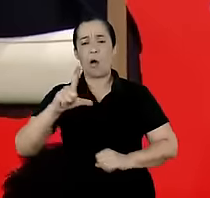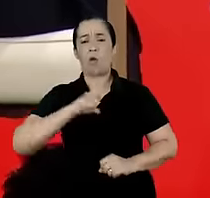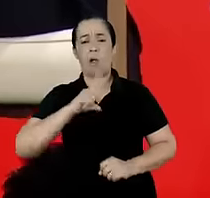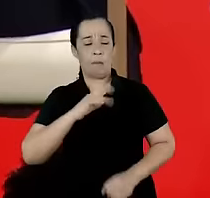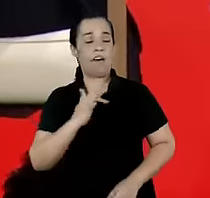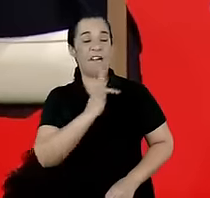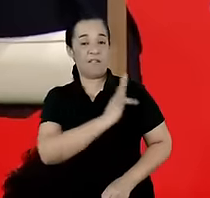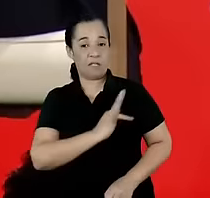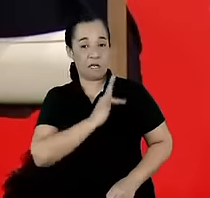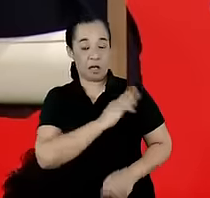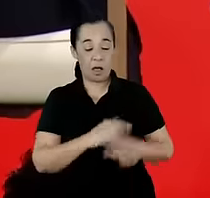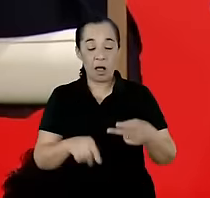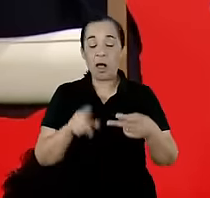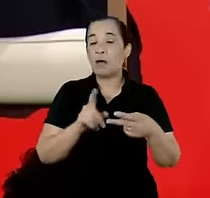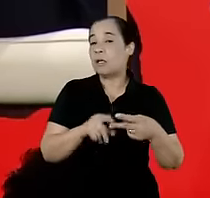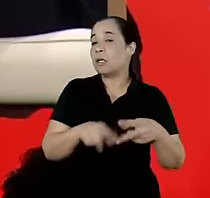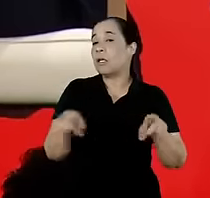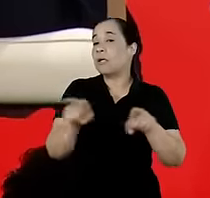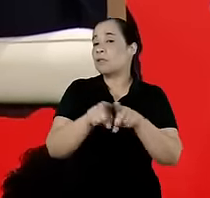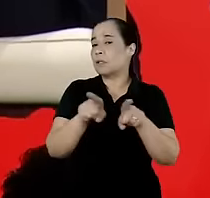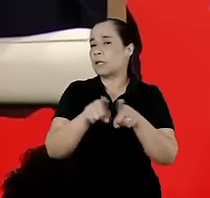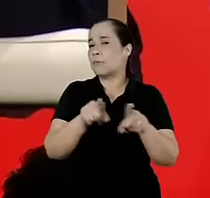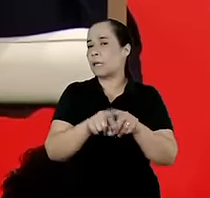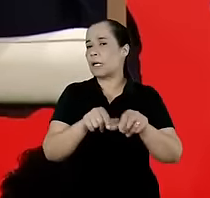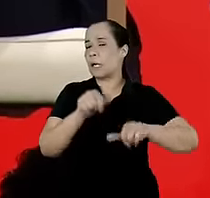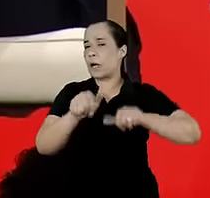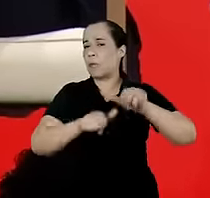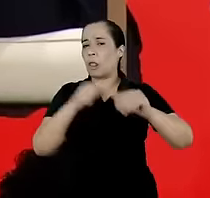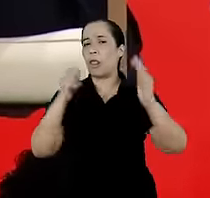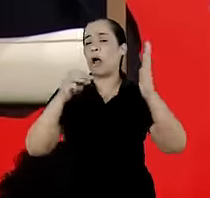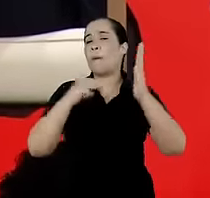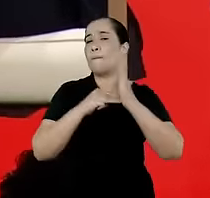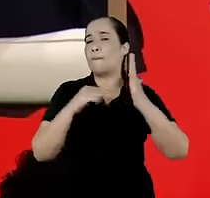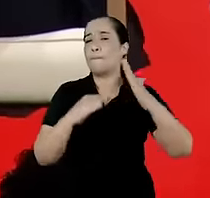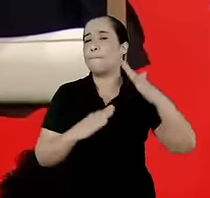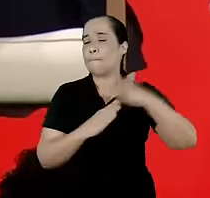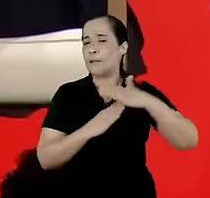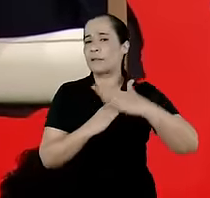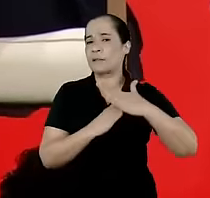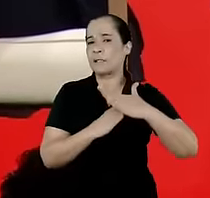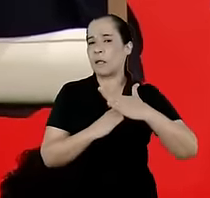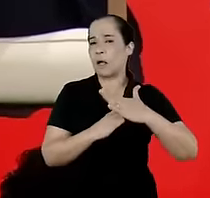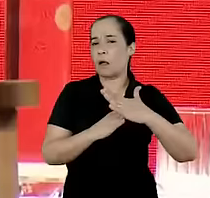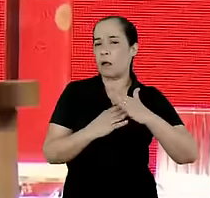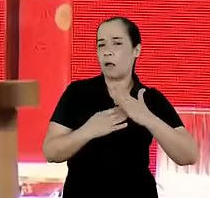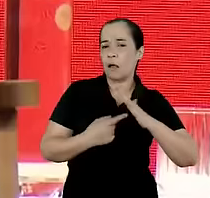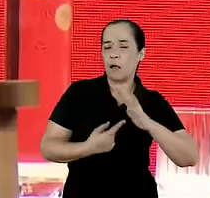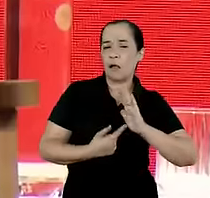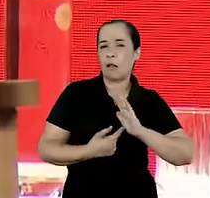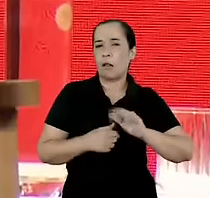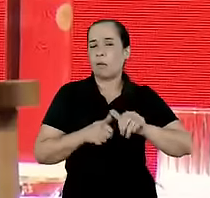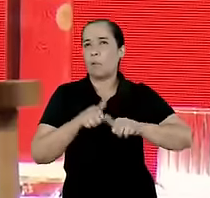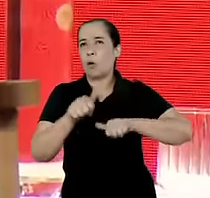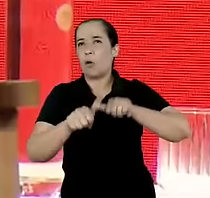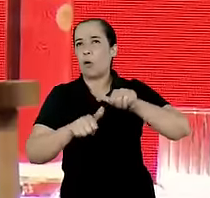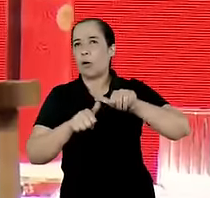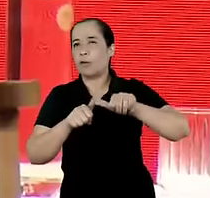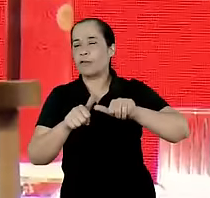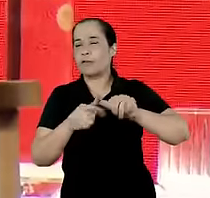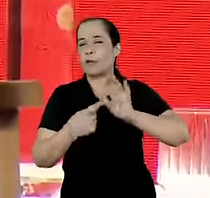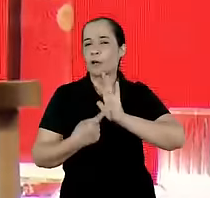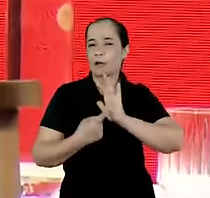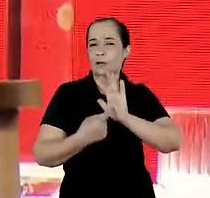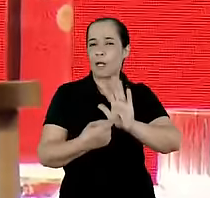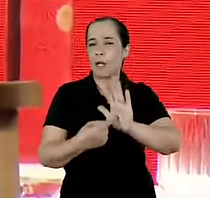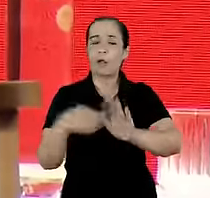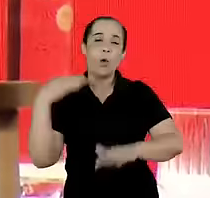medida eventualmente uma mudança de meta eh impacta as projeções a visão do Banco Central você mostrou que